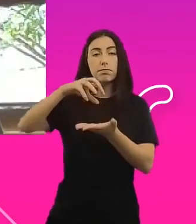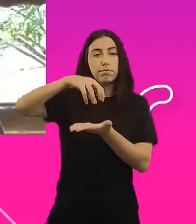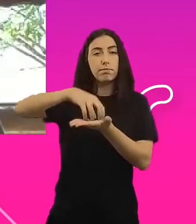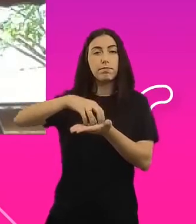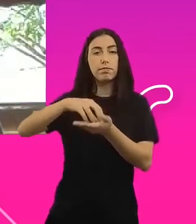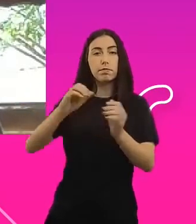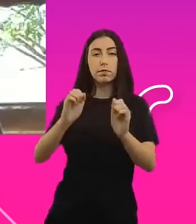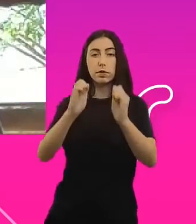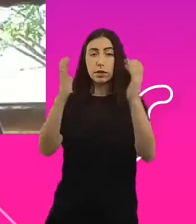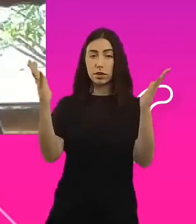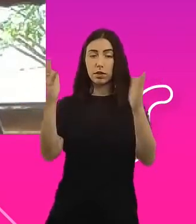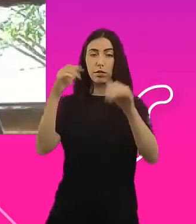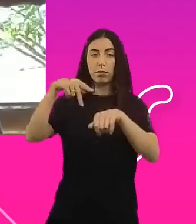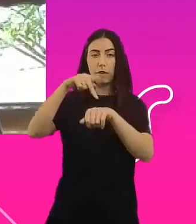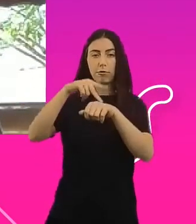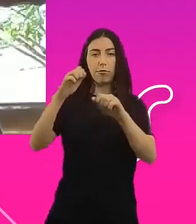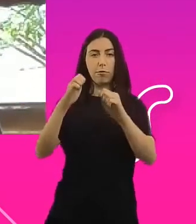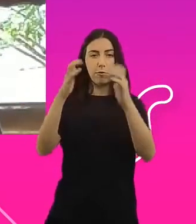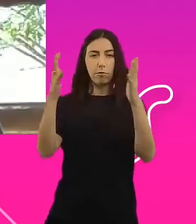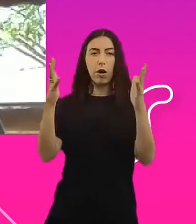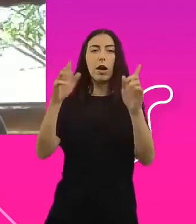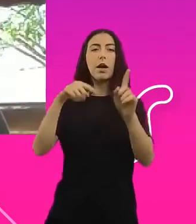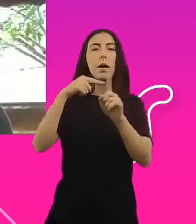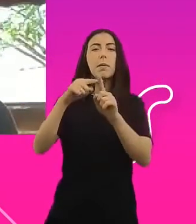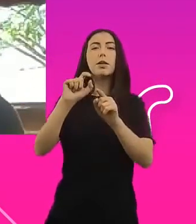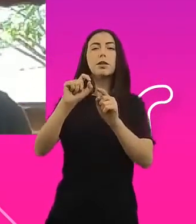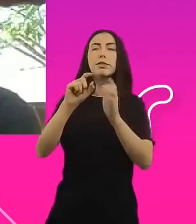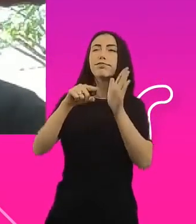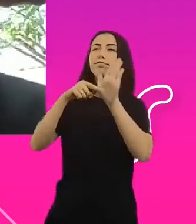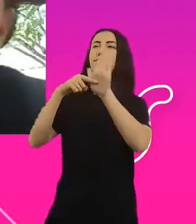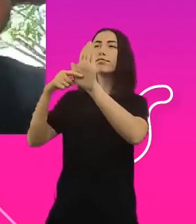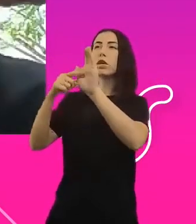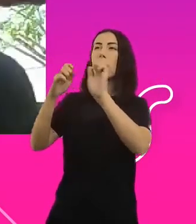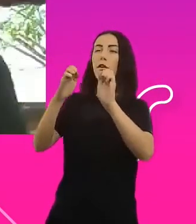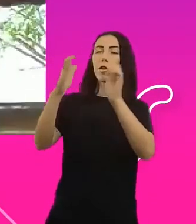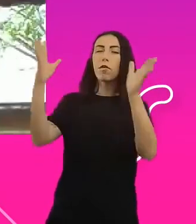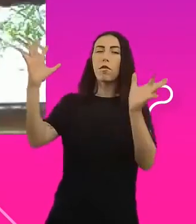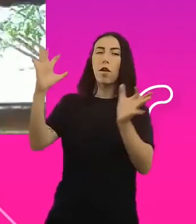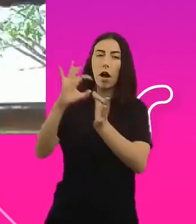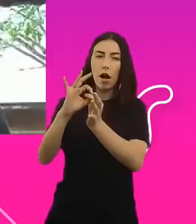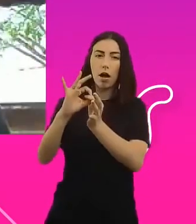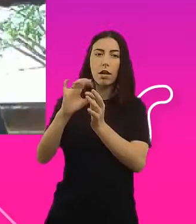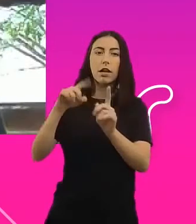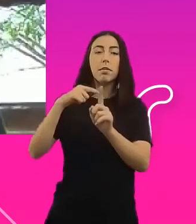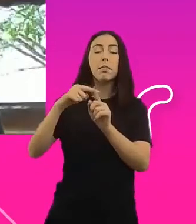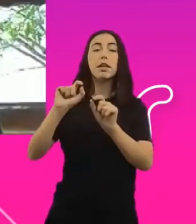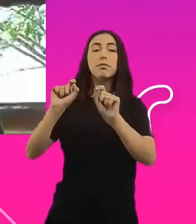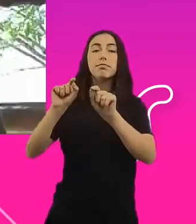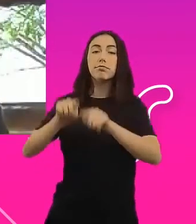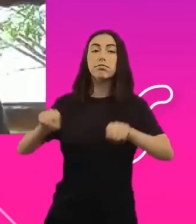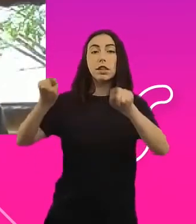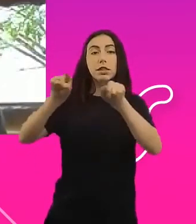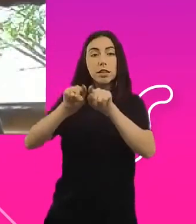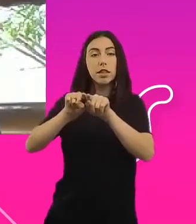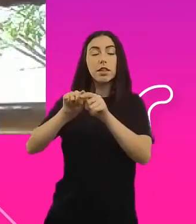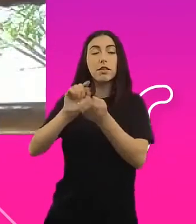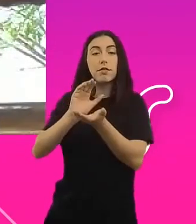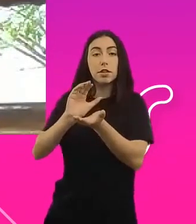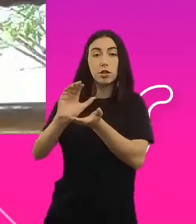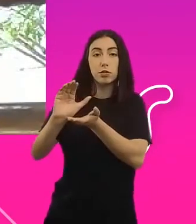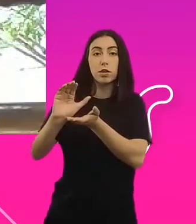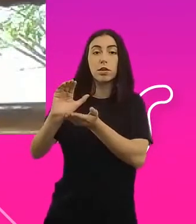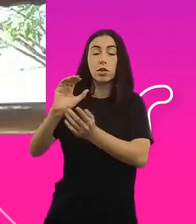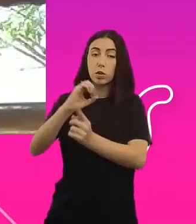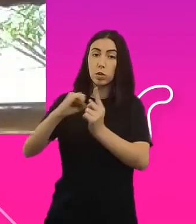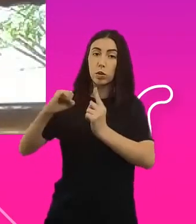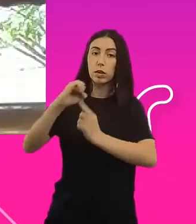comunitária, cooperação internacional, gestão de parcerias e investimento social privado. Faz parte do Conselho Diretor do Social Good